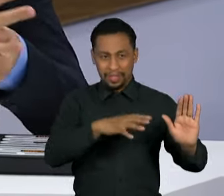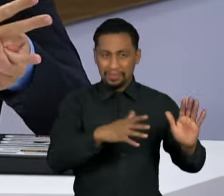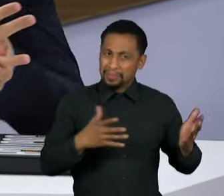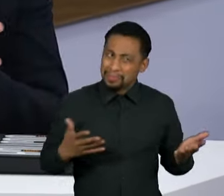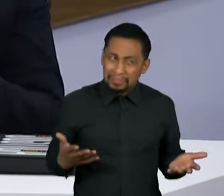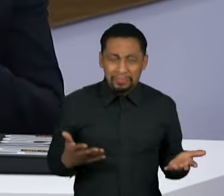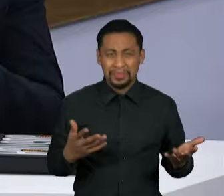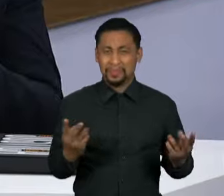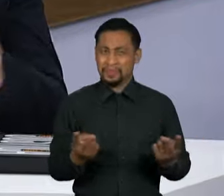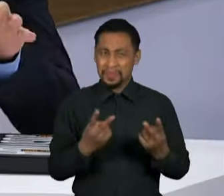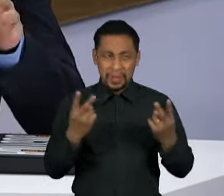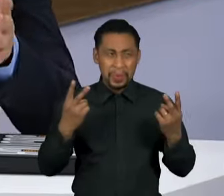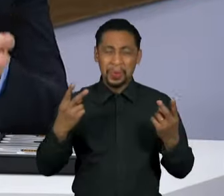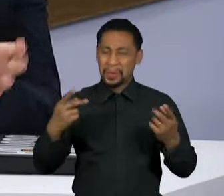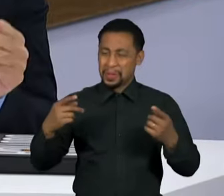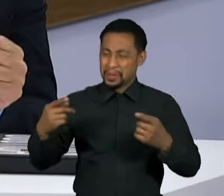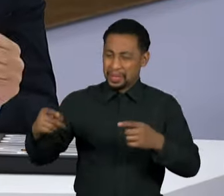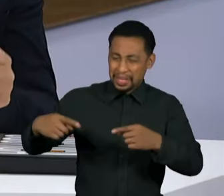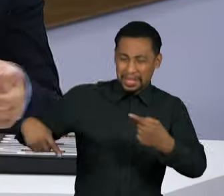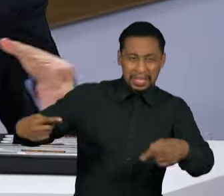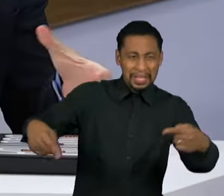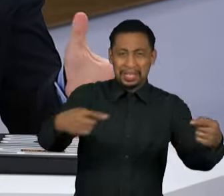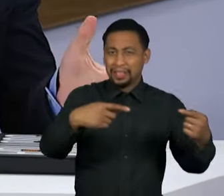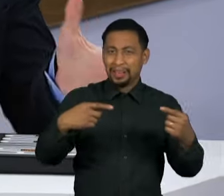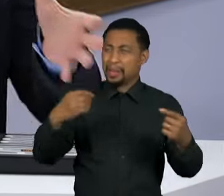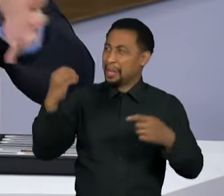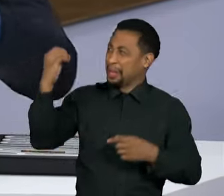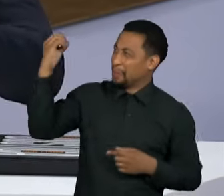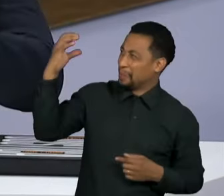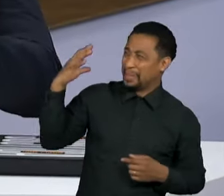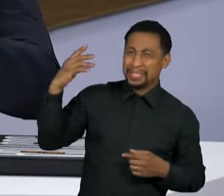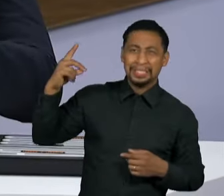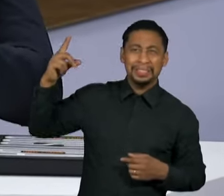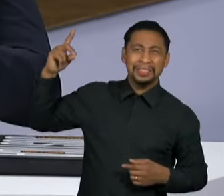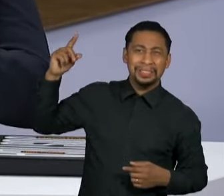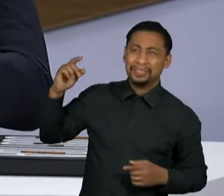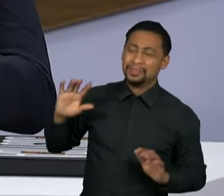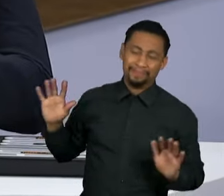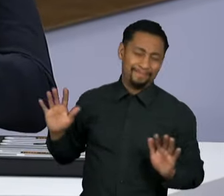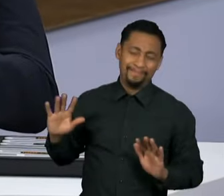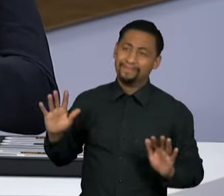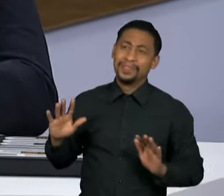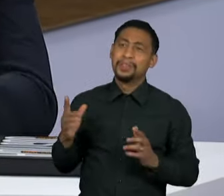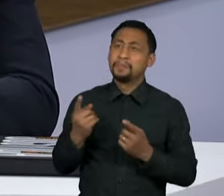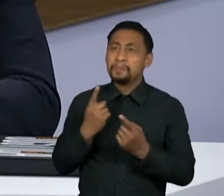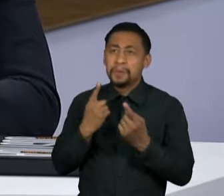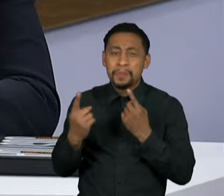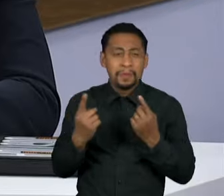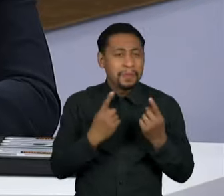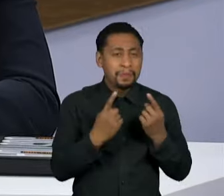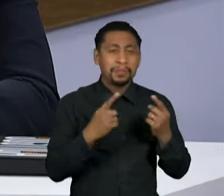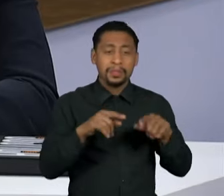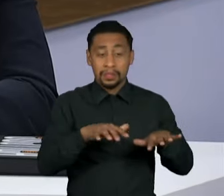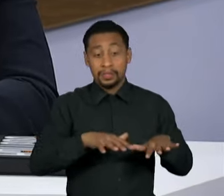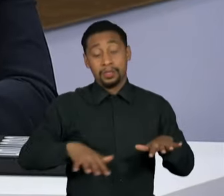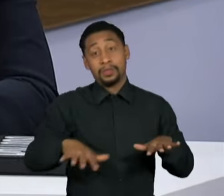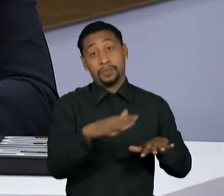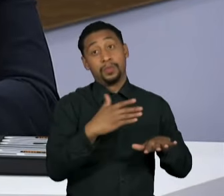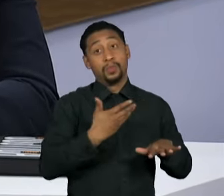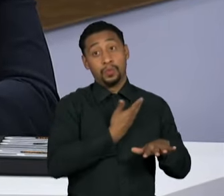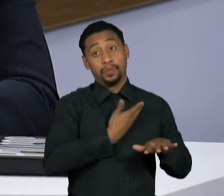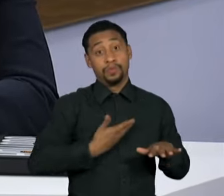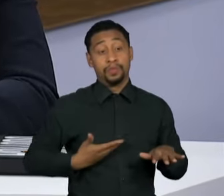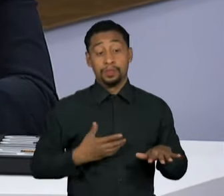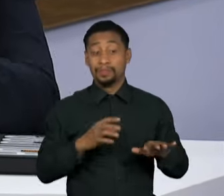humanistas, iluministas, eles são só mais um grupo de valores a serem debatidos na esfera pública. Talvez o